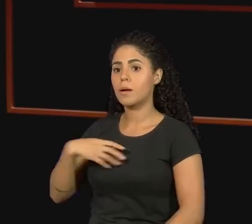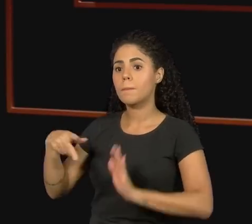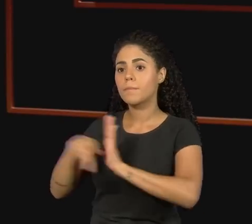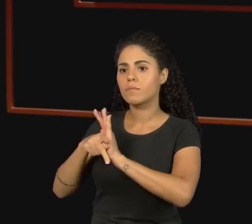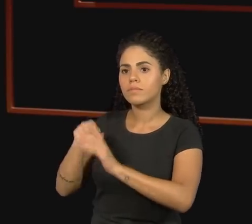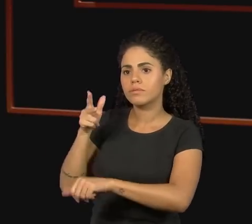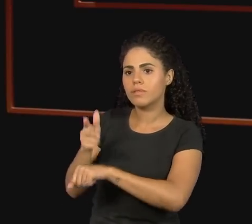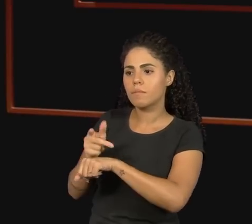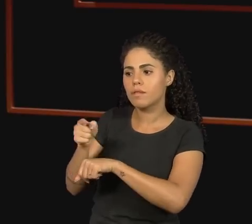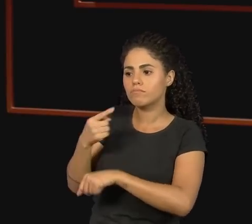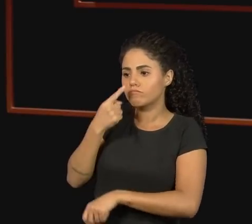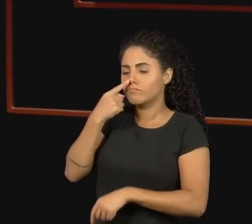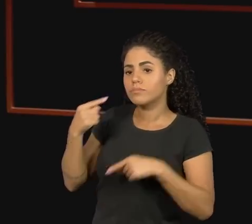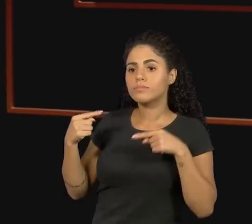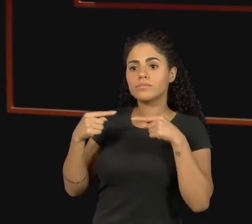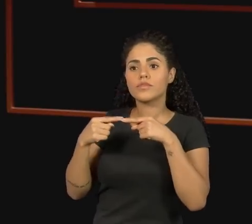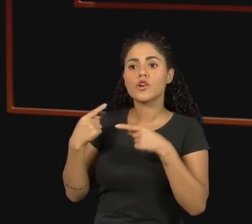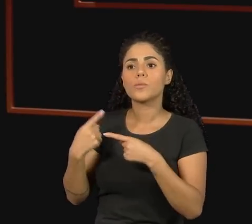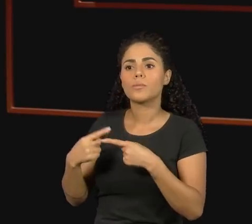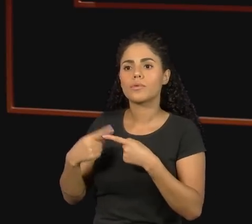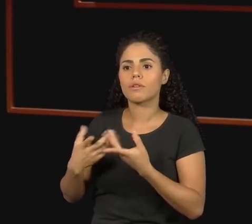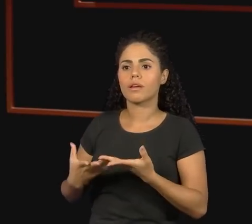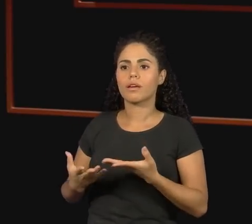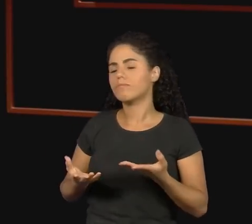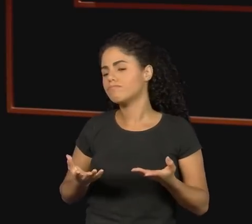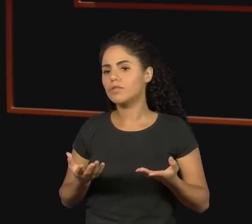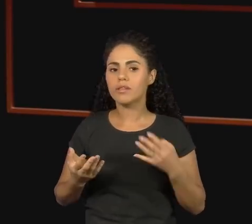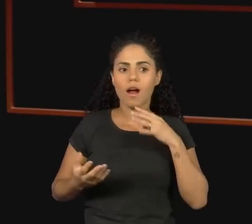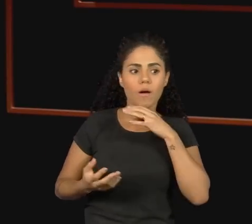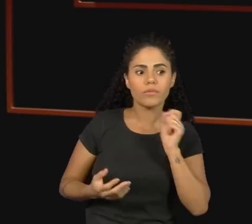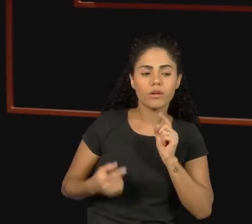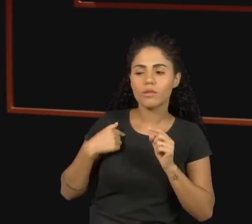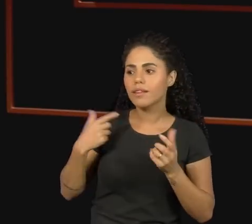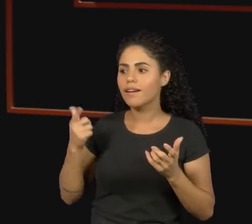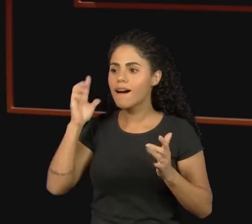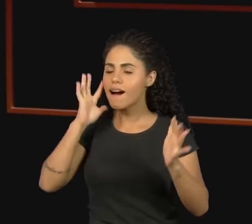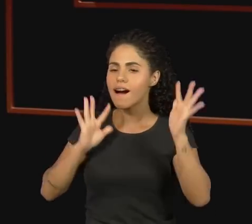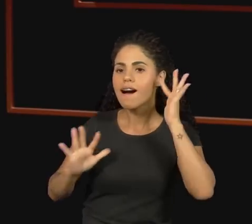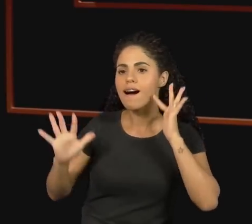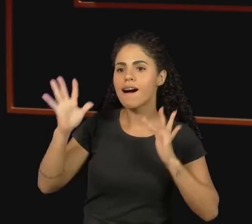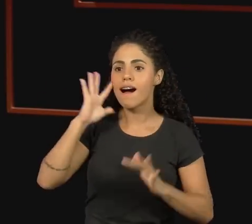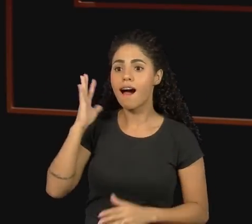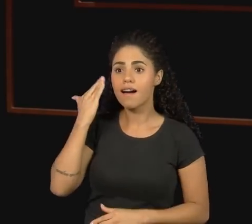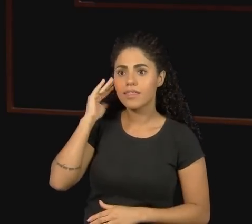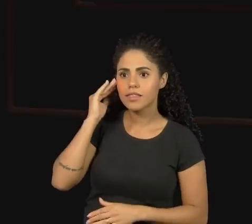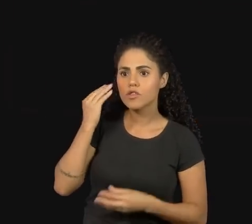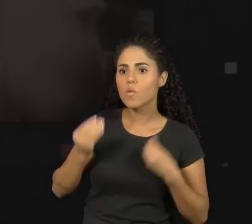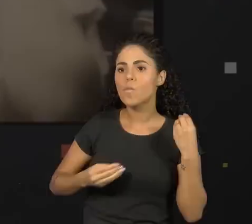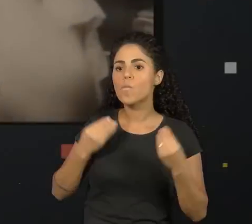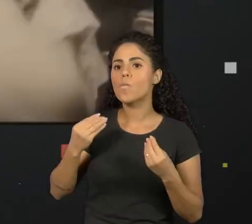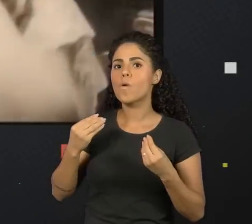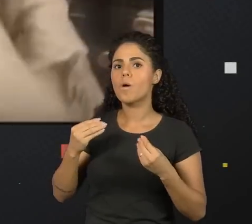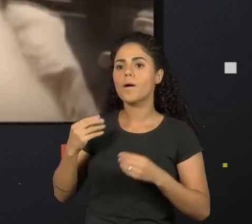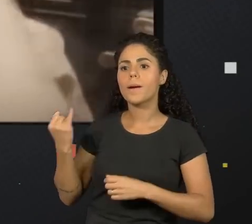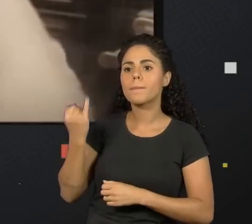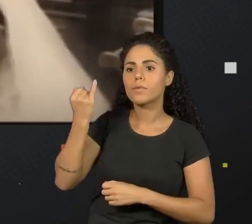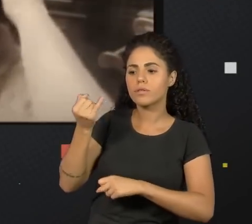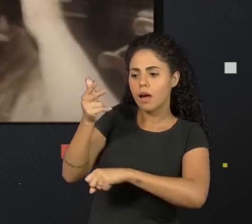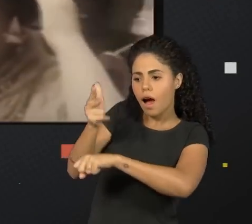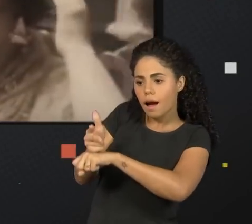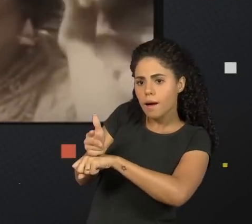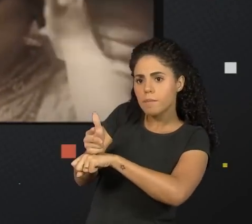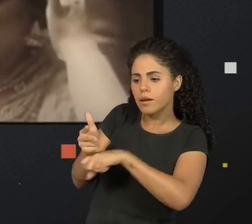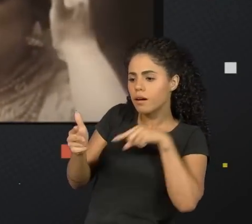me interessava. Porque eu não queria o óbvio também ali nesse lugar, sabe? Qual era o papel da câmera para mim?